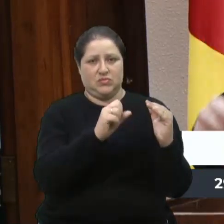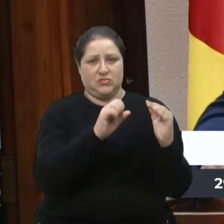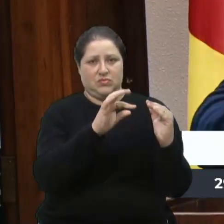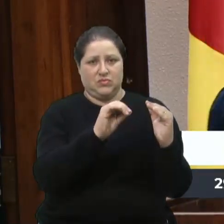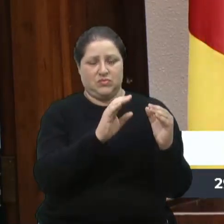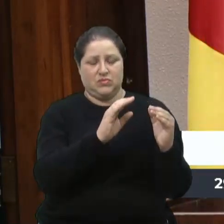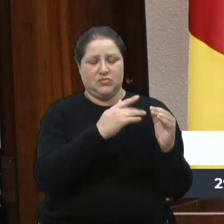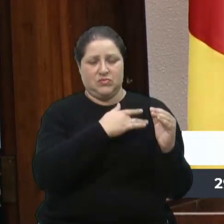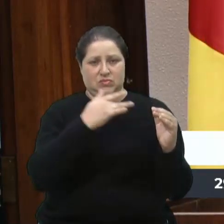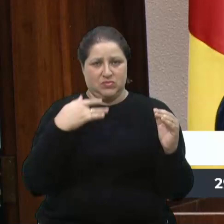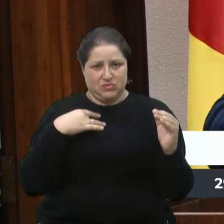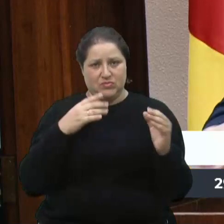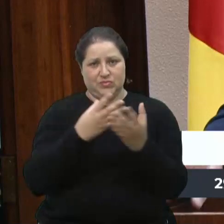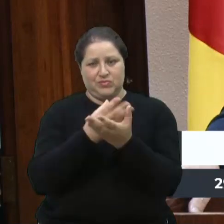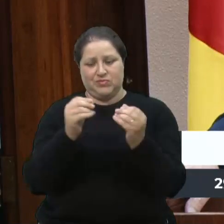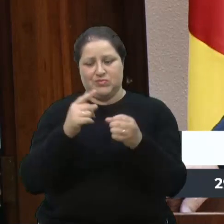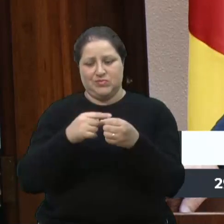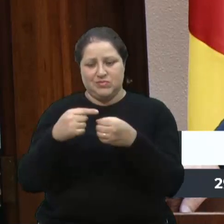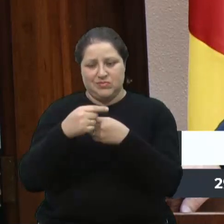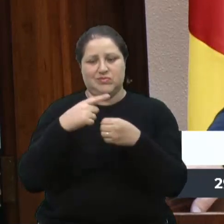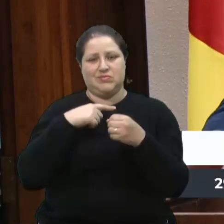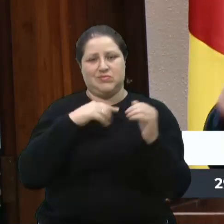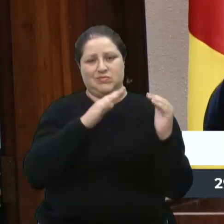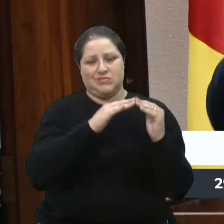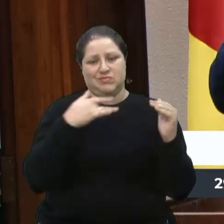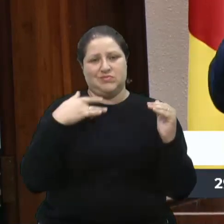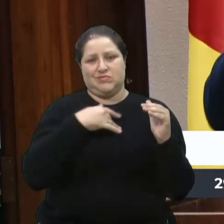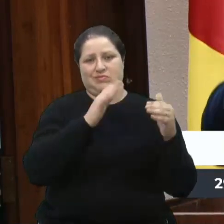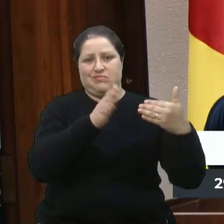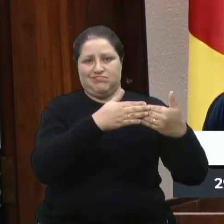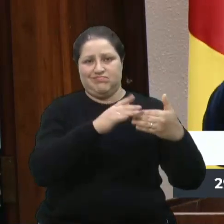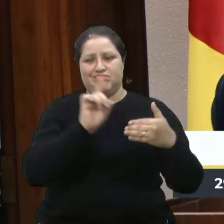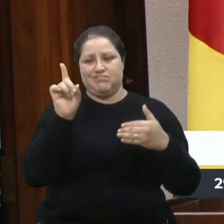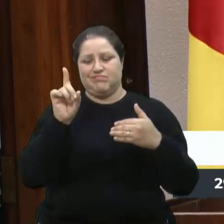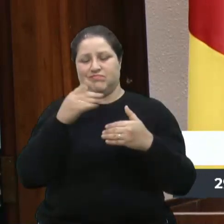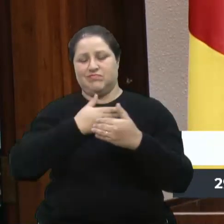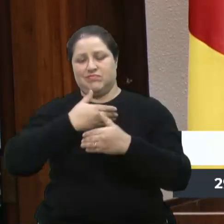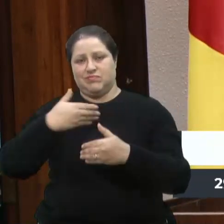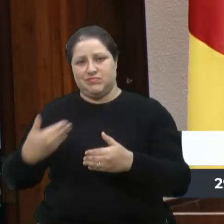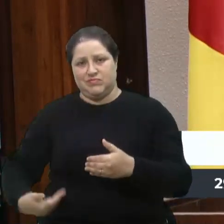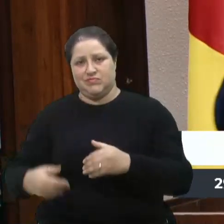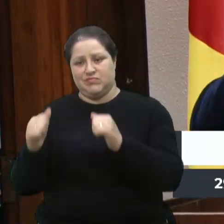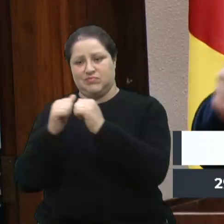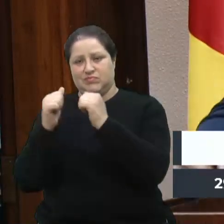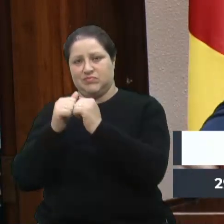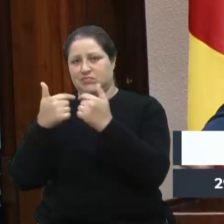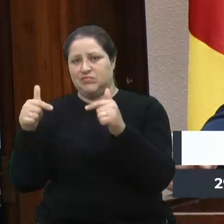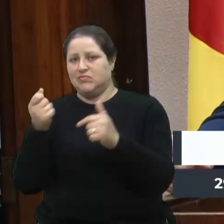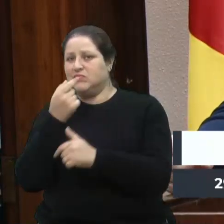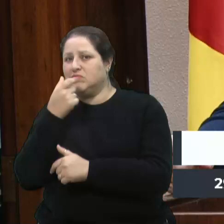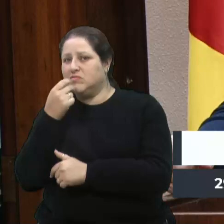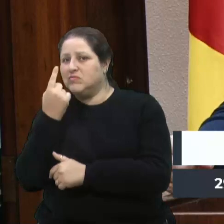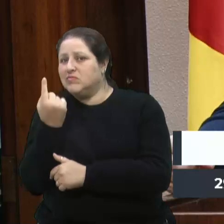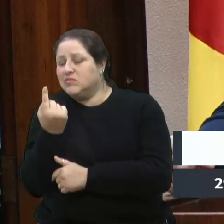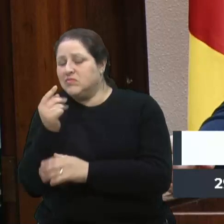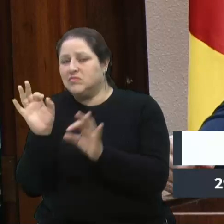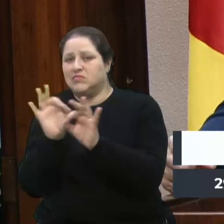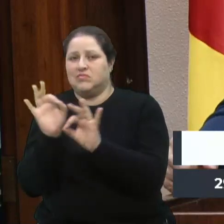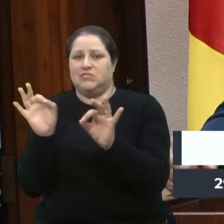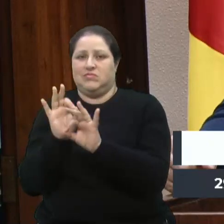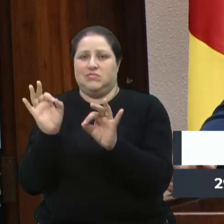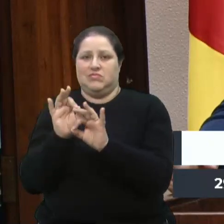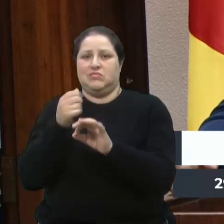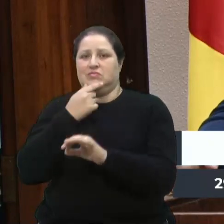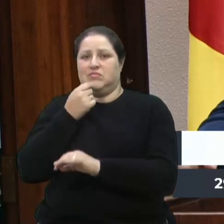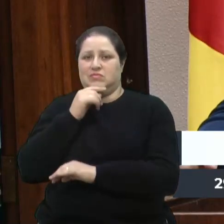eram assim, postos de saúde fechados. O sistema público de Minas Gerais não tinha um comprimido, quando o Zema assumiu, para dar